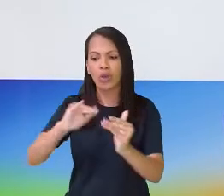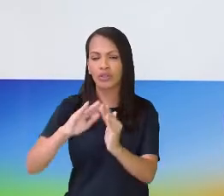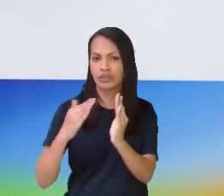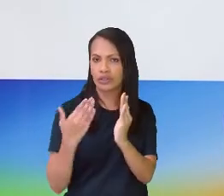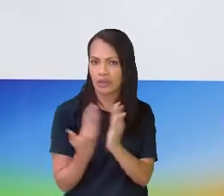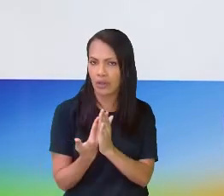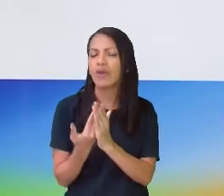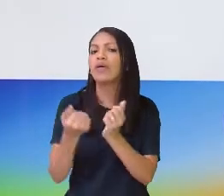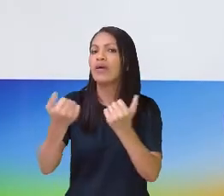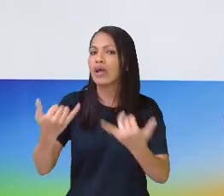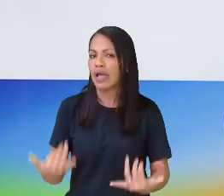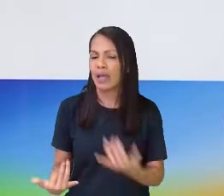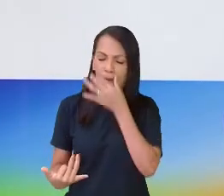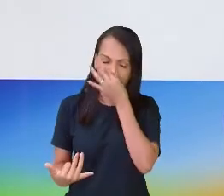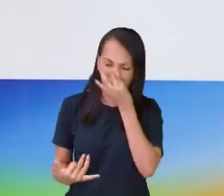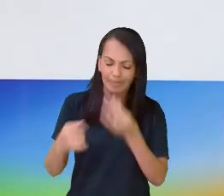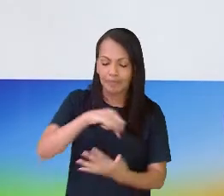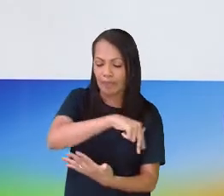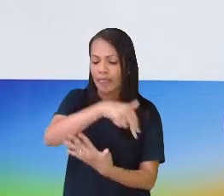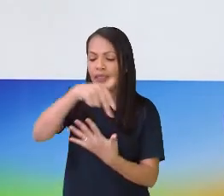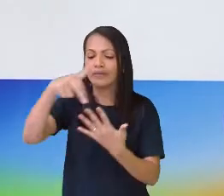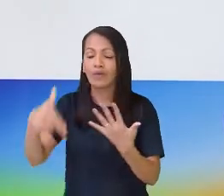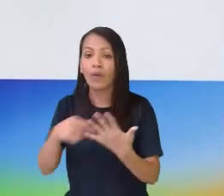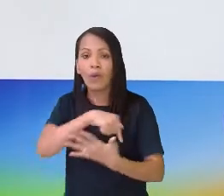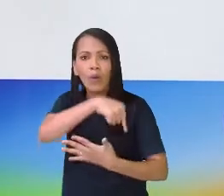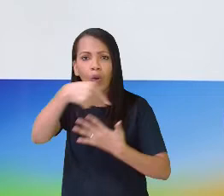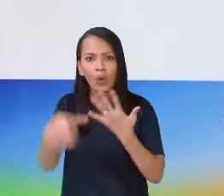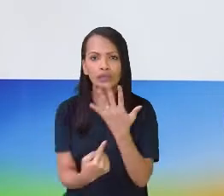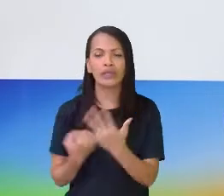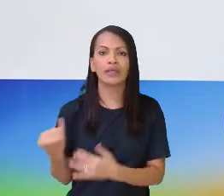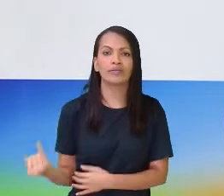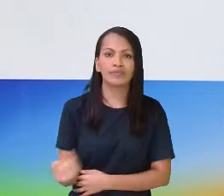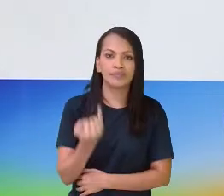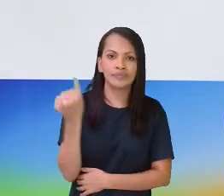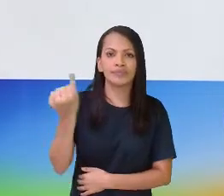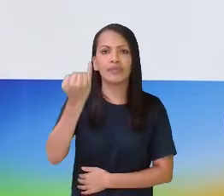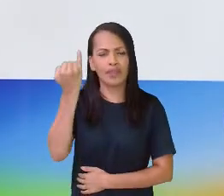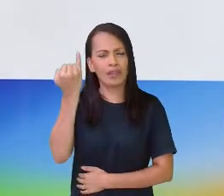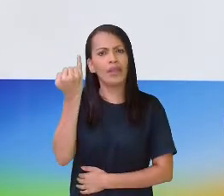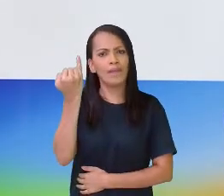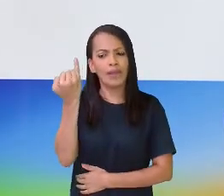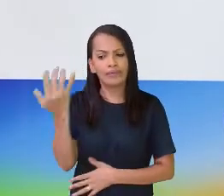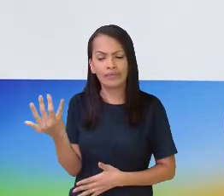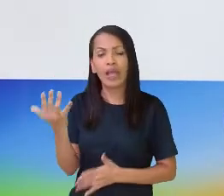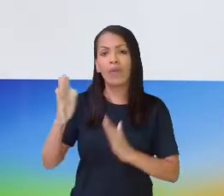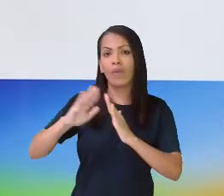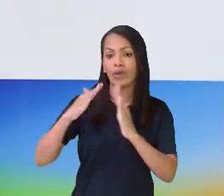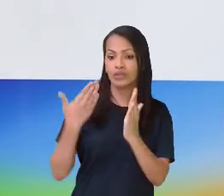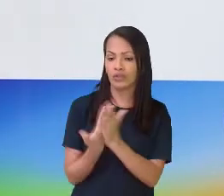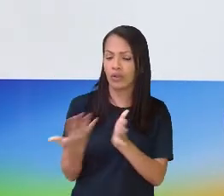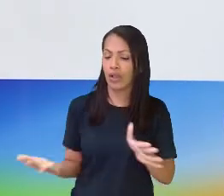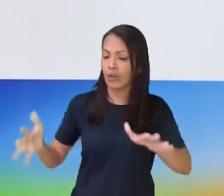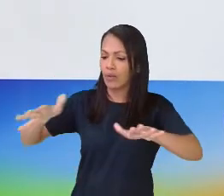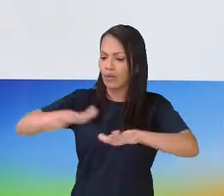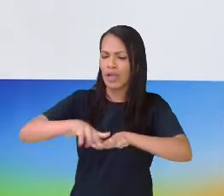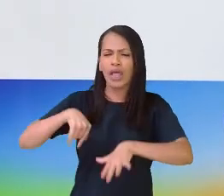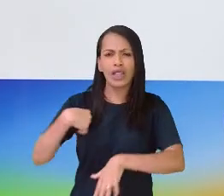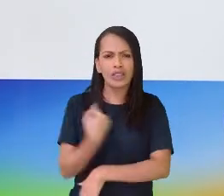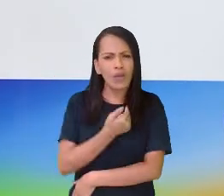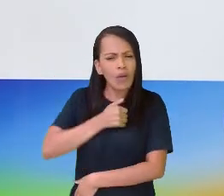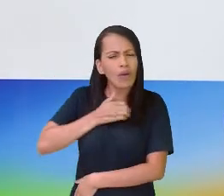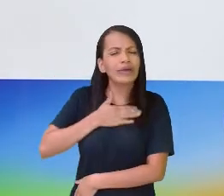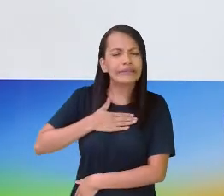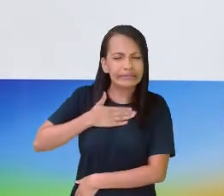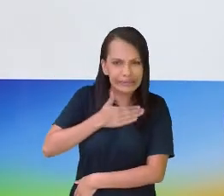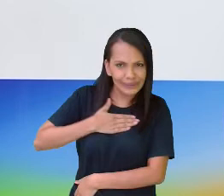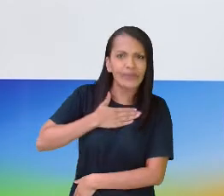desses aspectos importantes que são indispensáveis para a configuração dessa escola inclusiva que a gente deseja, mas esses aspectos